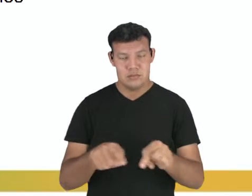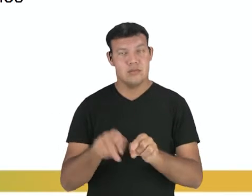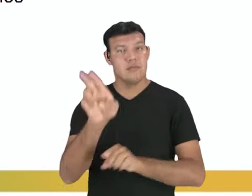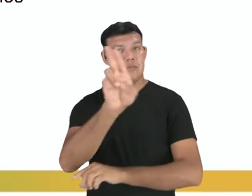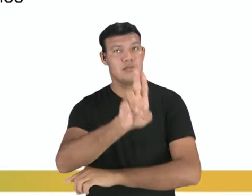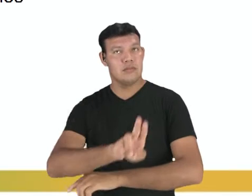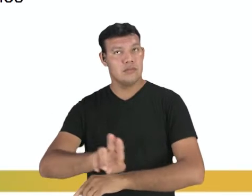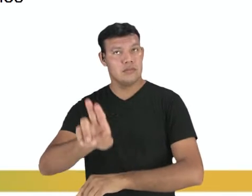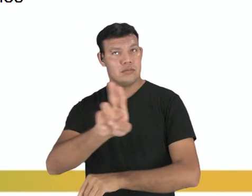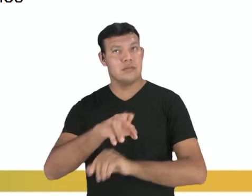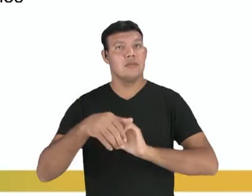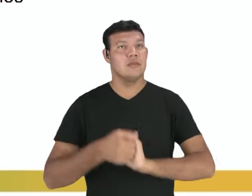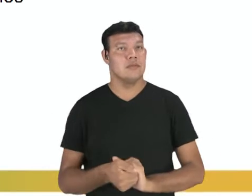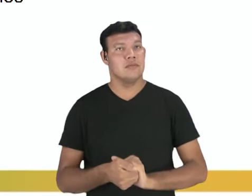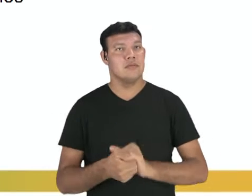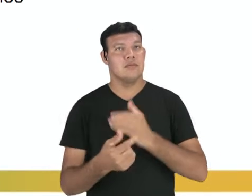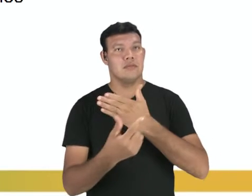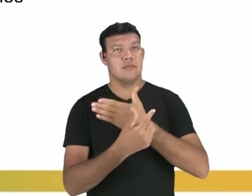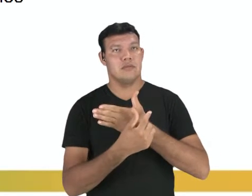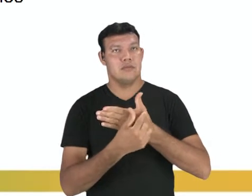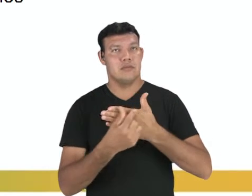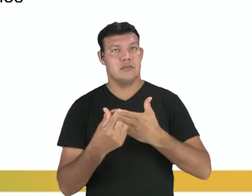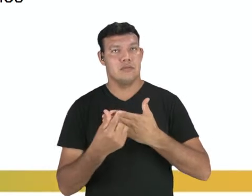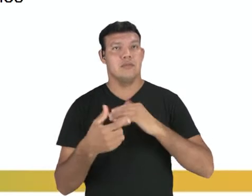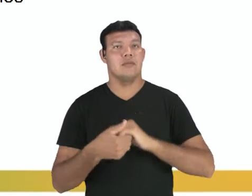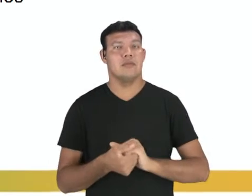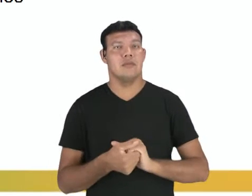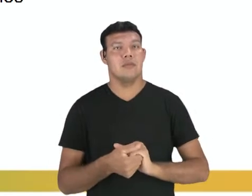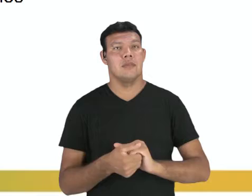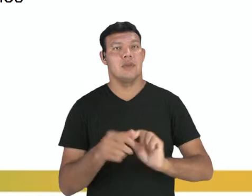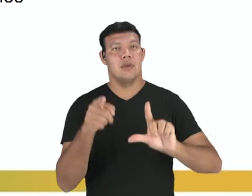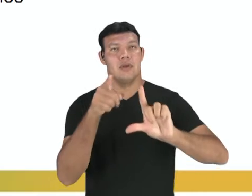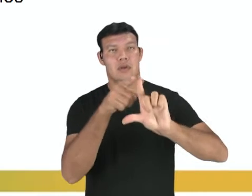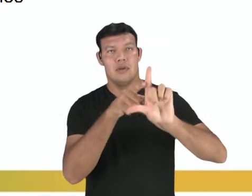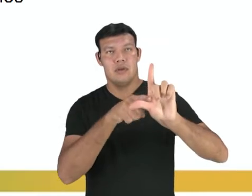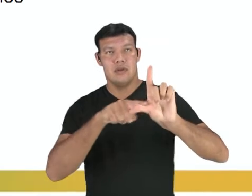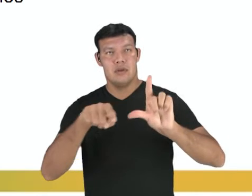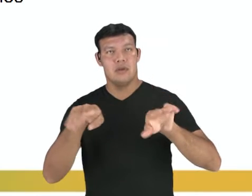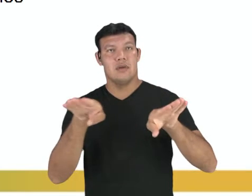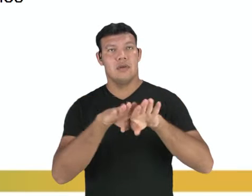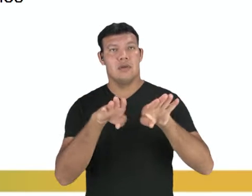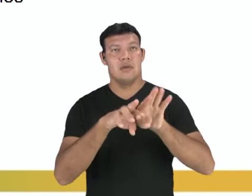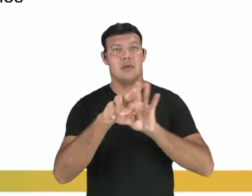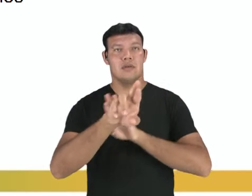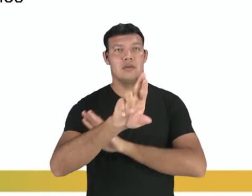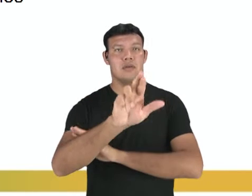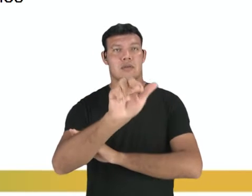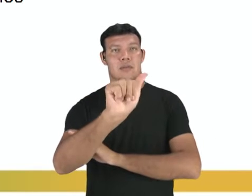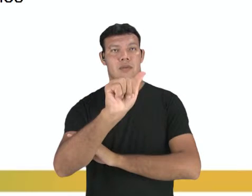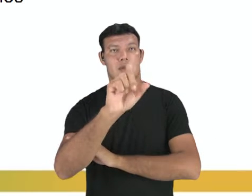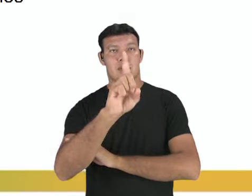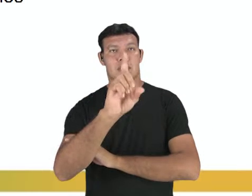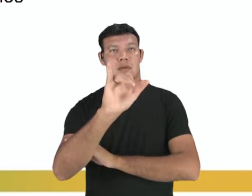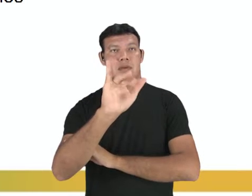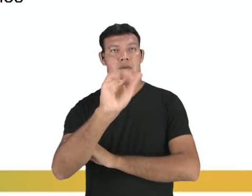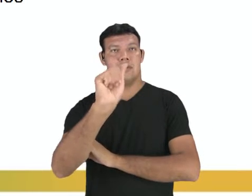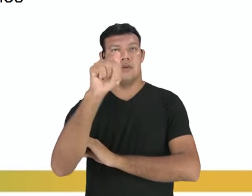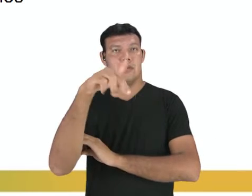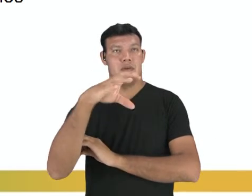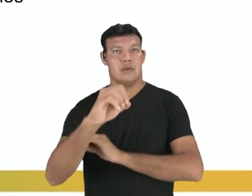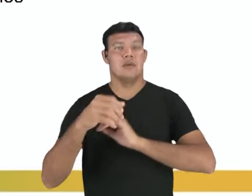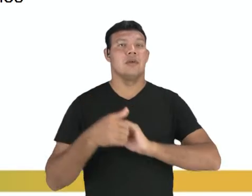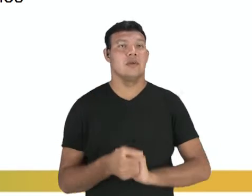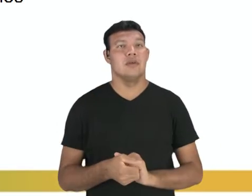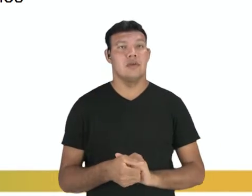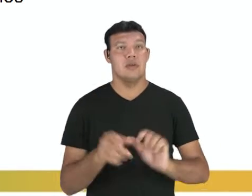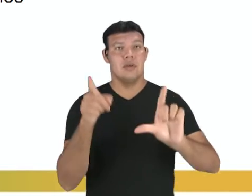utilizando as seguintes unidades grau e radiano Então vamos falar do grau primeiro